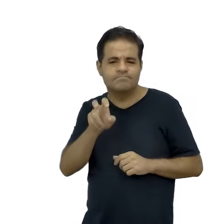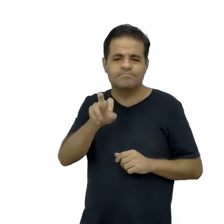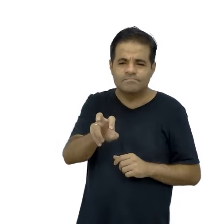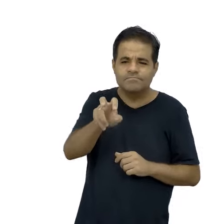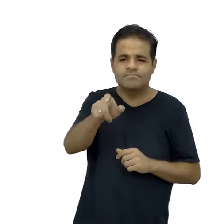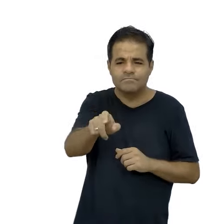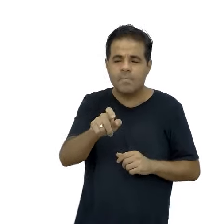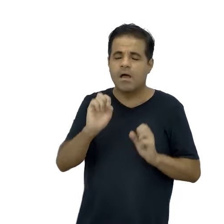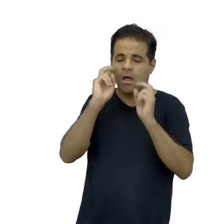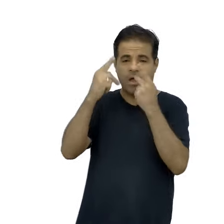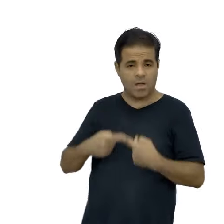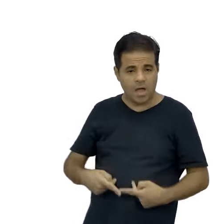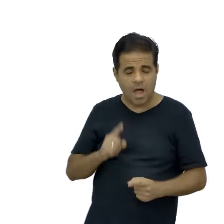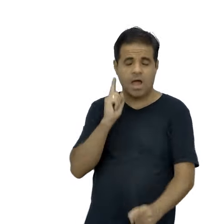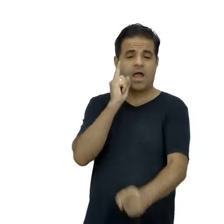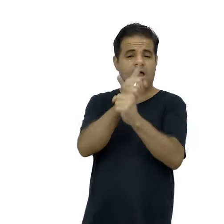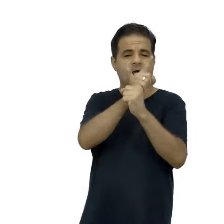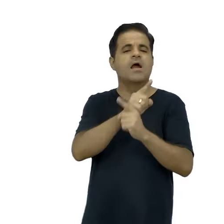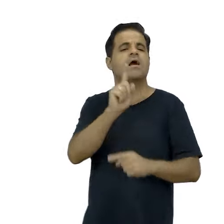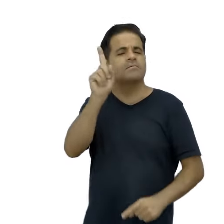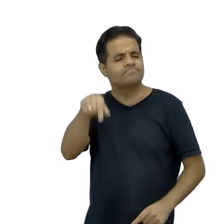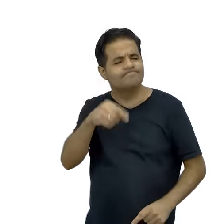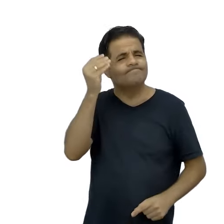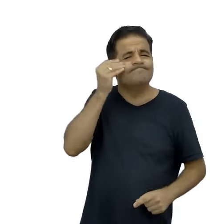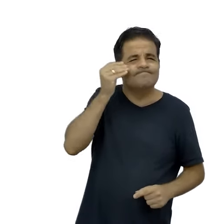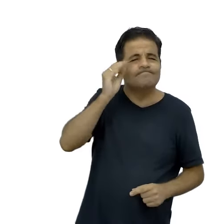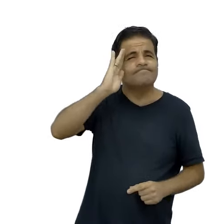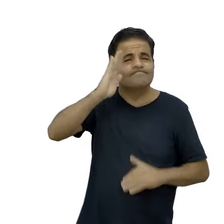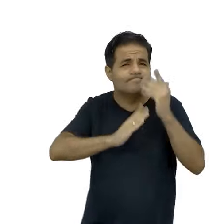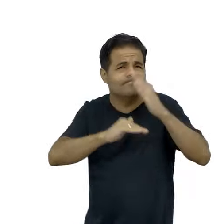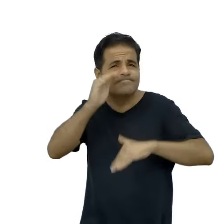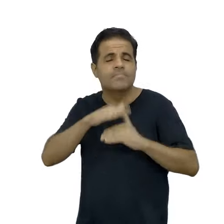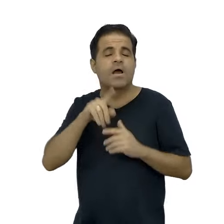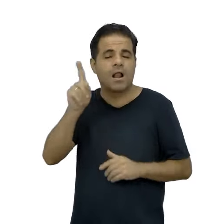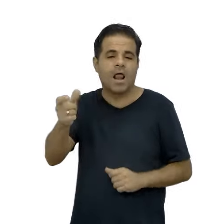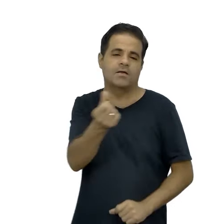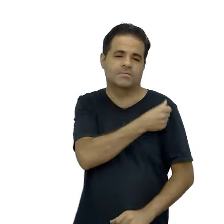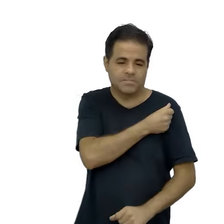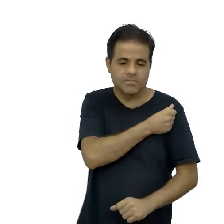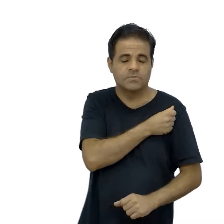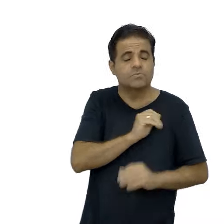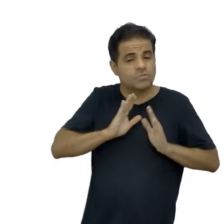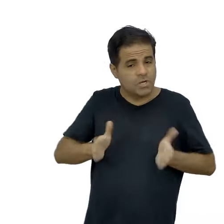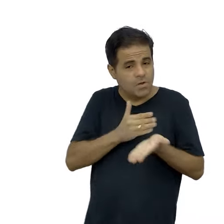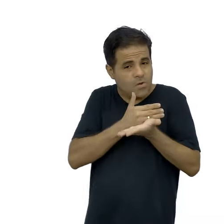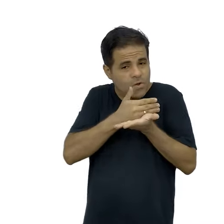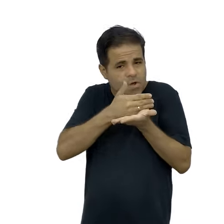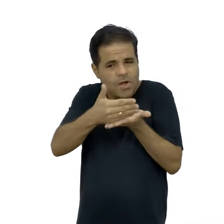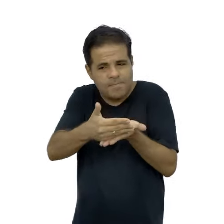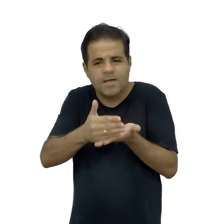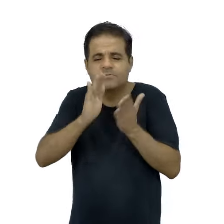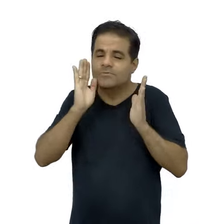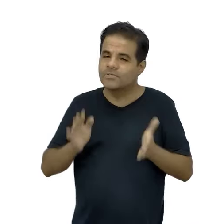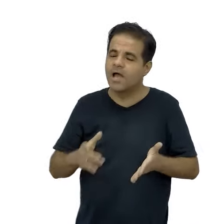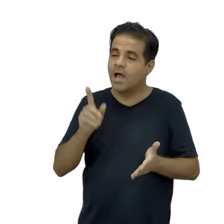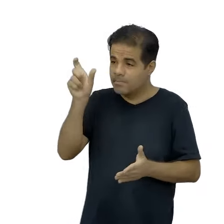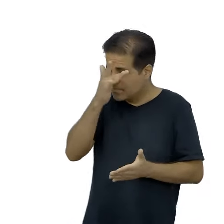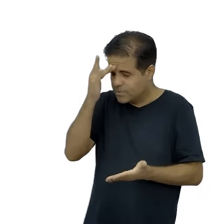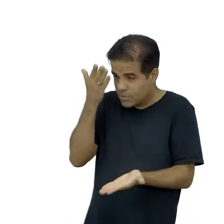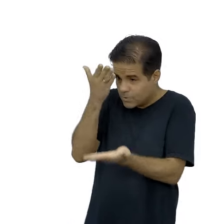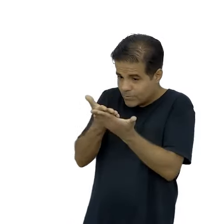ali reconhecer, identificar, pensando que essa habilidade está lá no 6º ano, eu já começo com esse